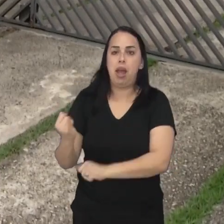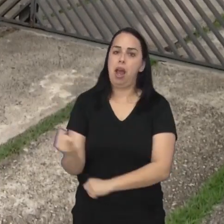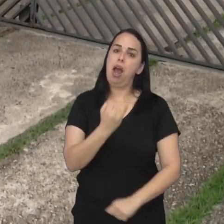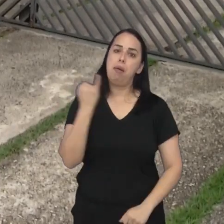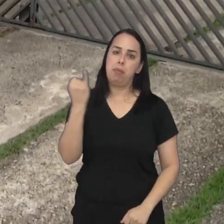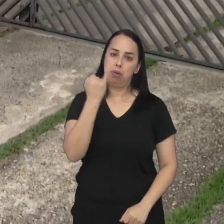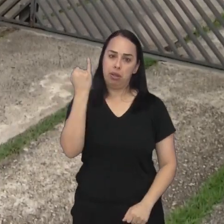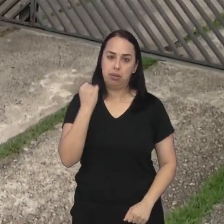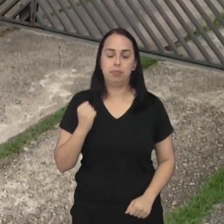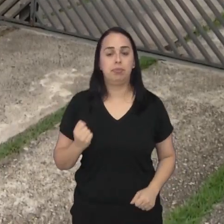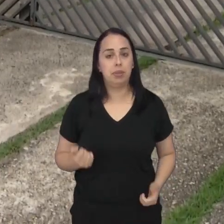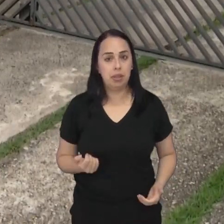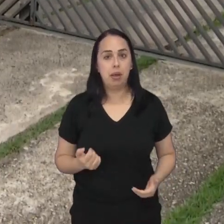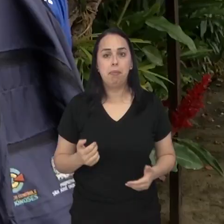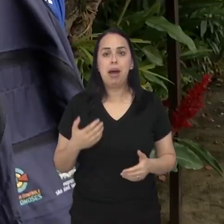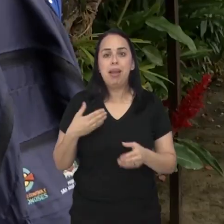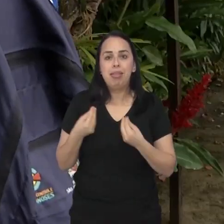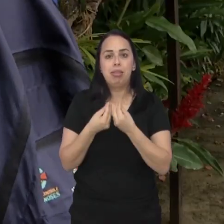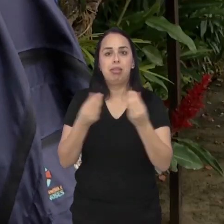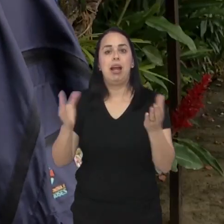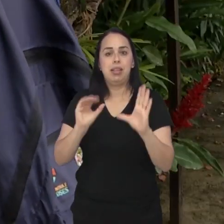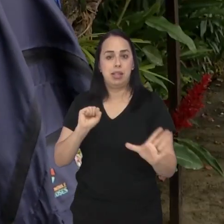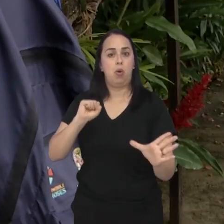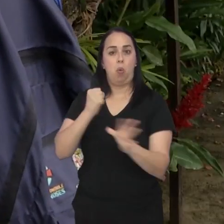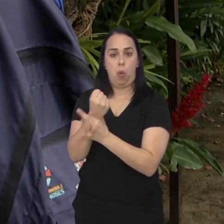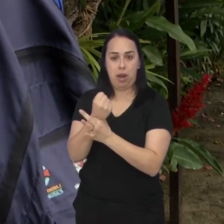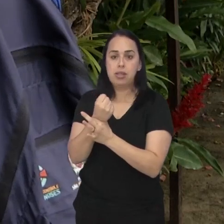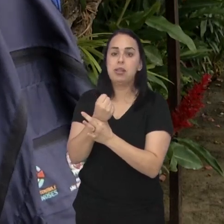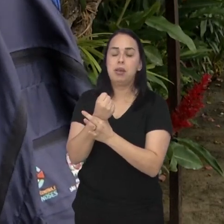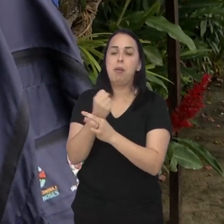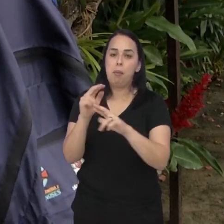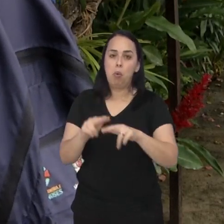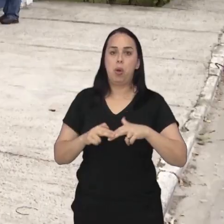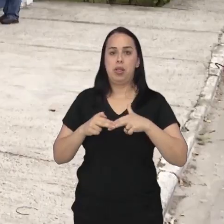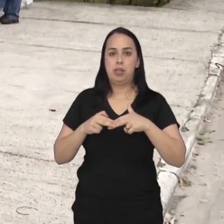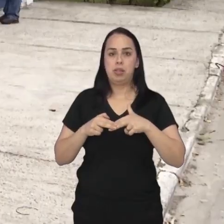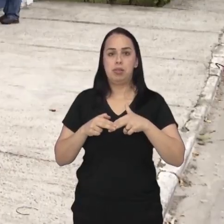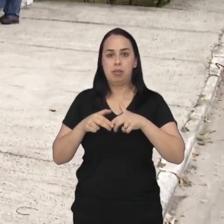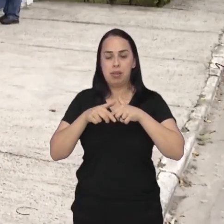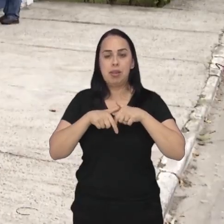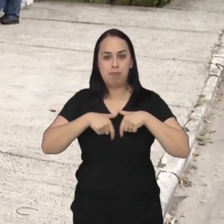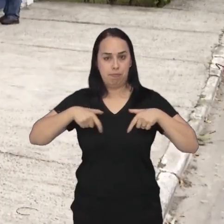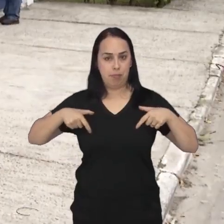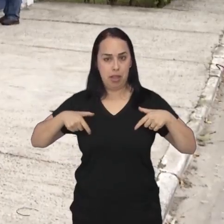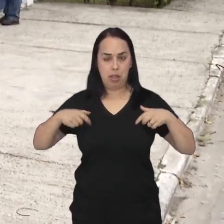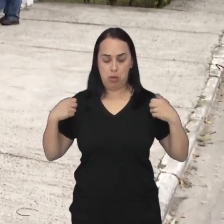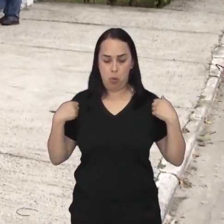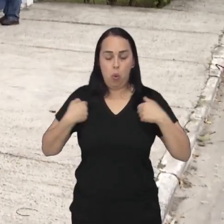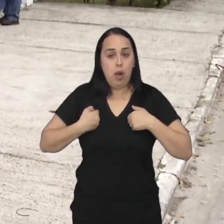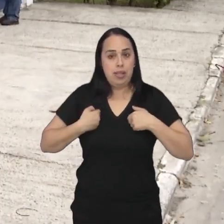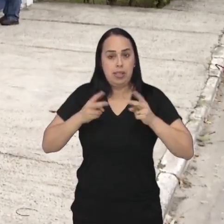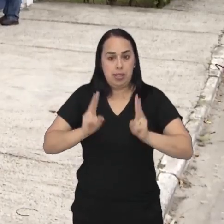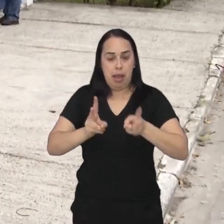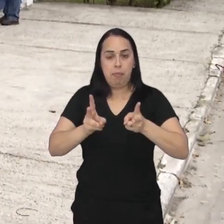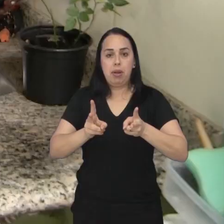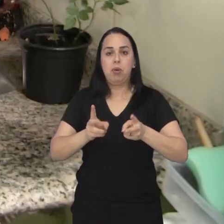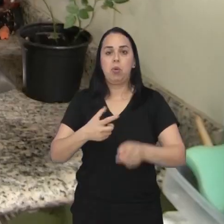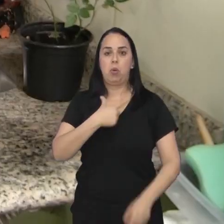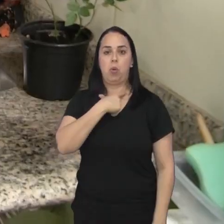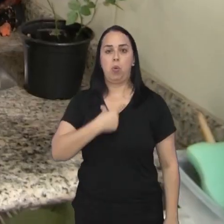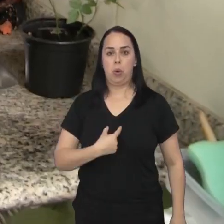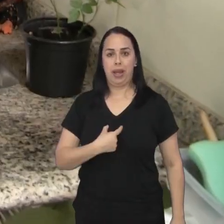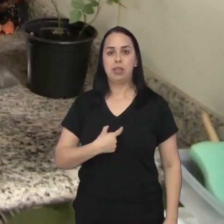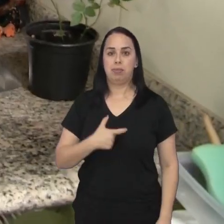para a eficácia do trabalho de combate. Para garantir a segurança dos munícipes, os agentes sempre estão devidamente uniformizados